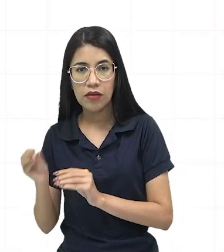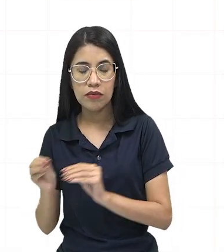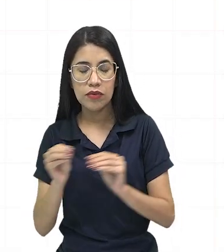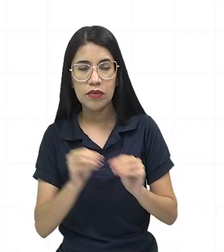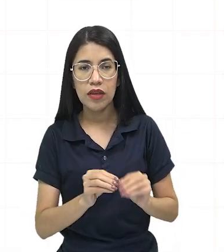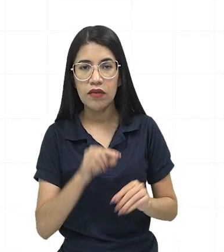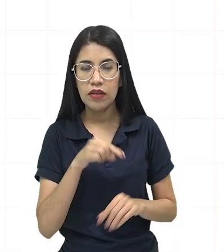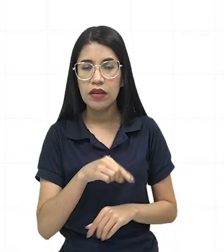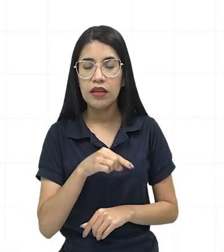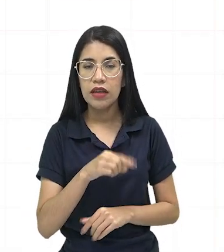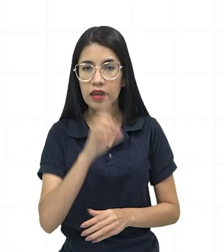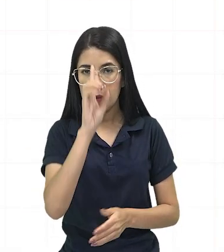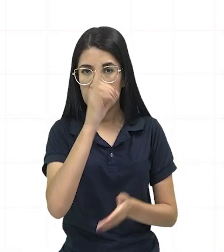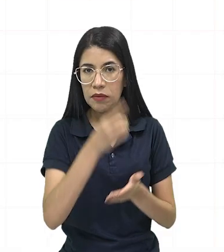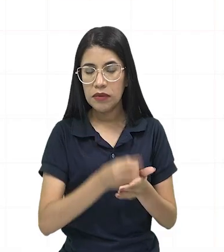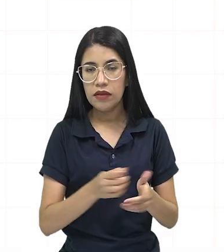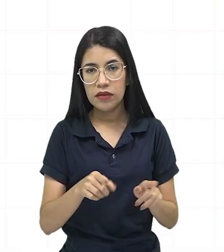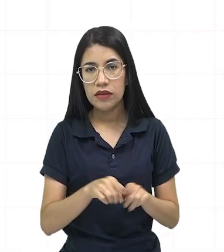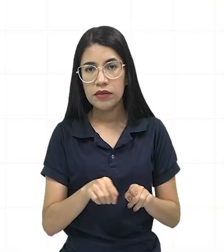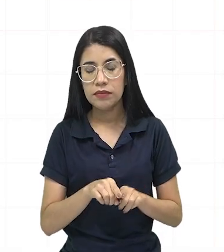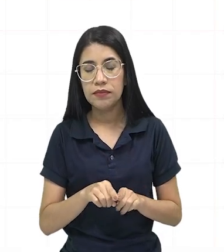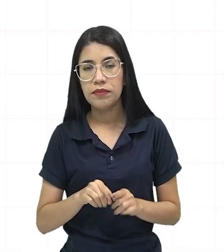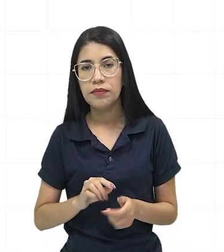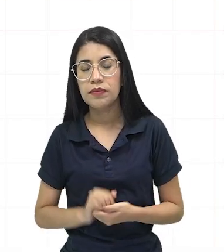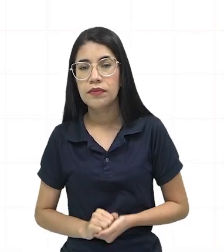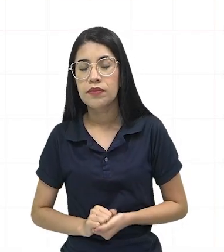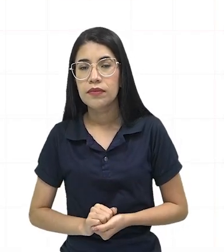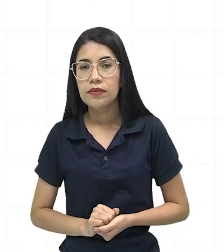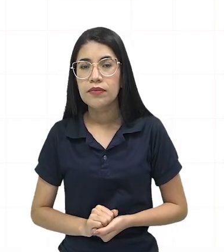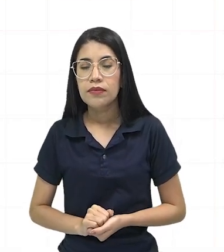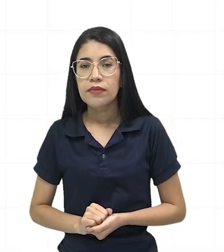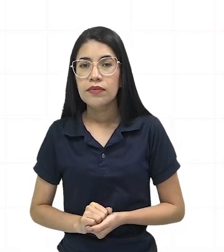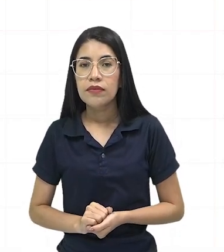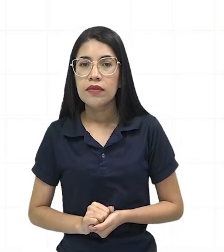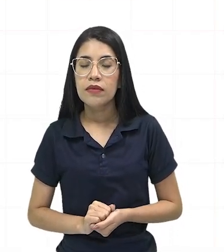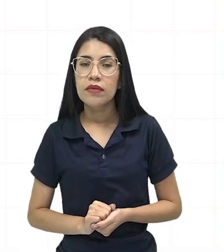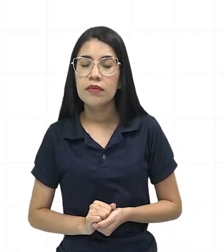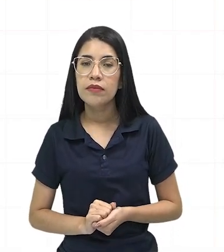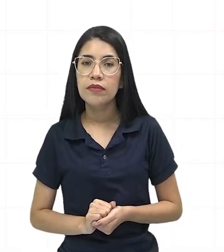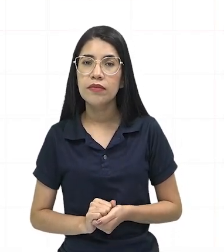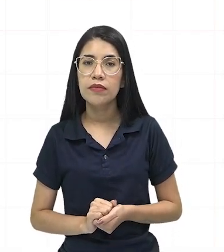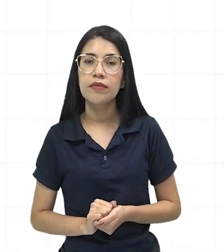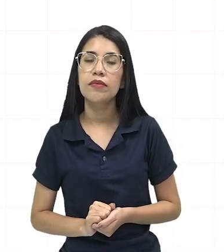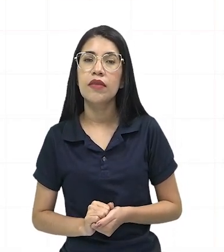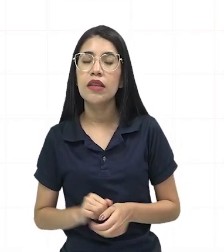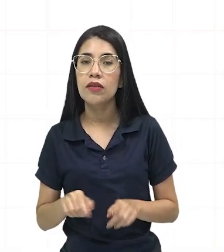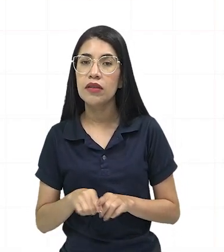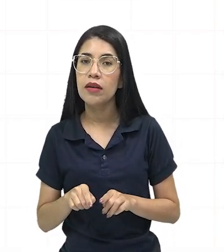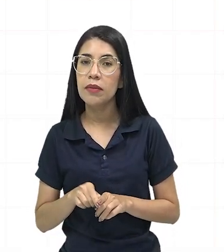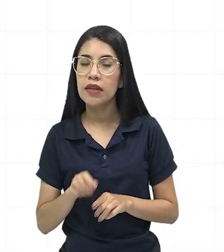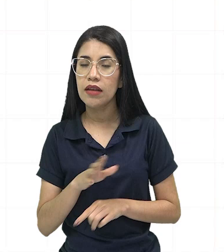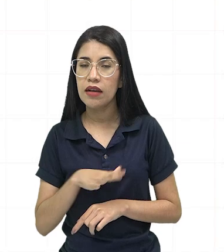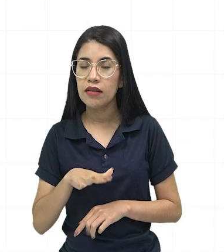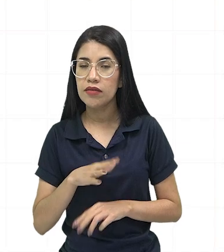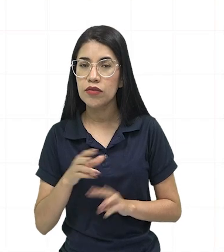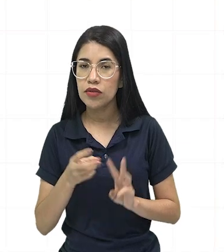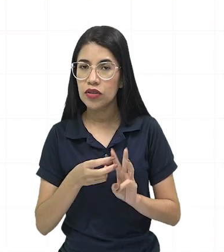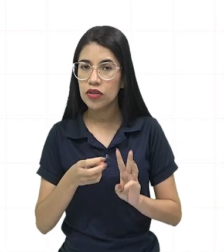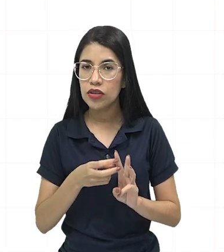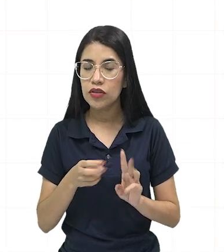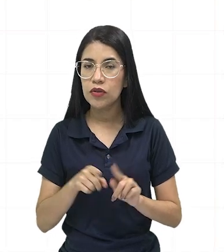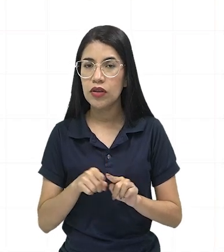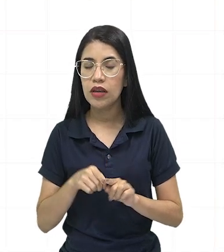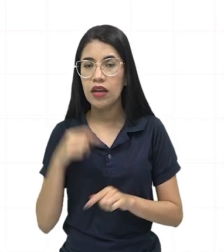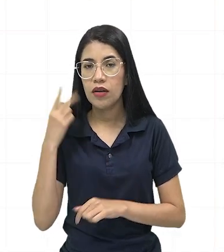lado do oceano, em outro continente, certo? Então, na questão indigenista, a política adotada era